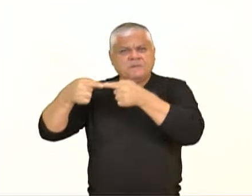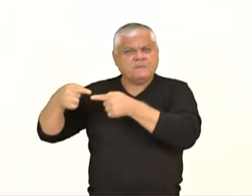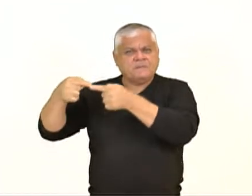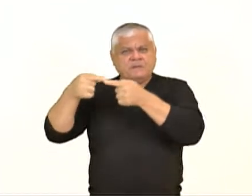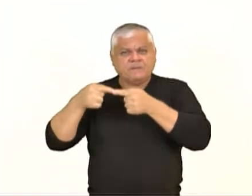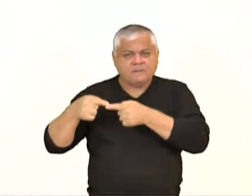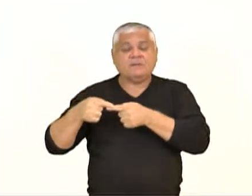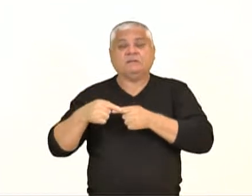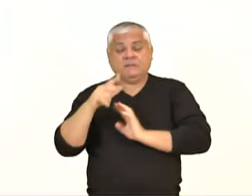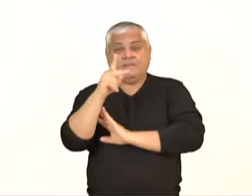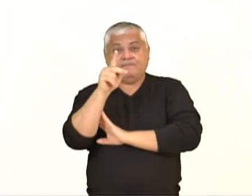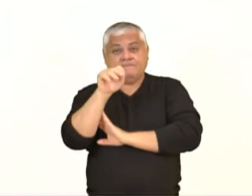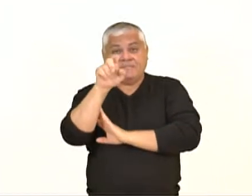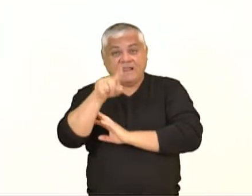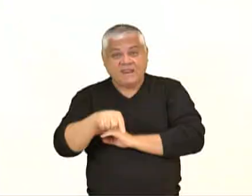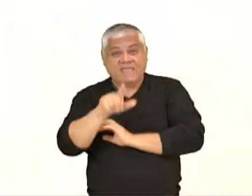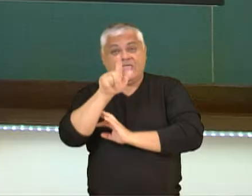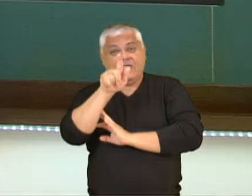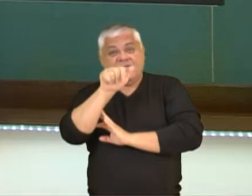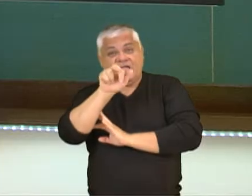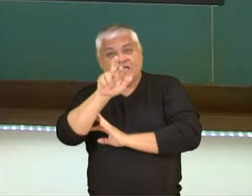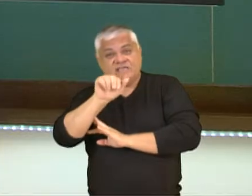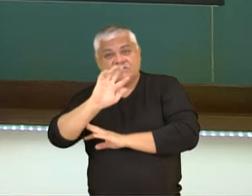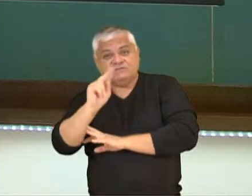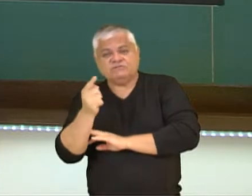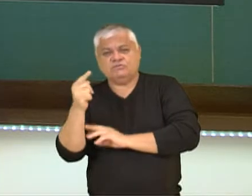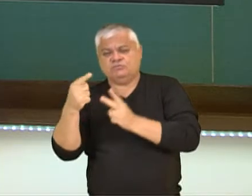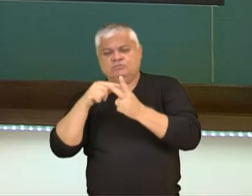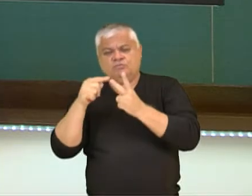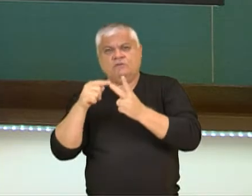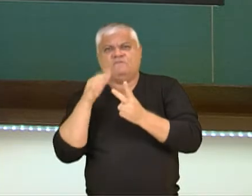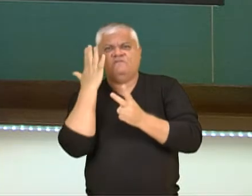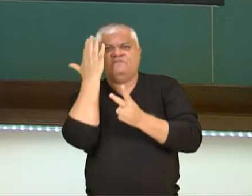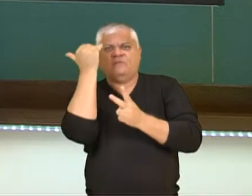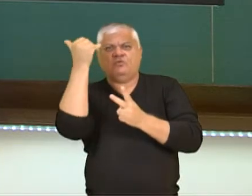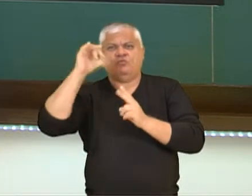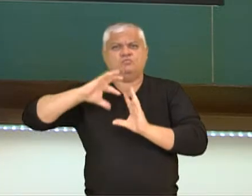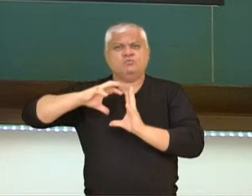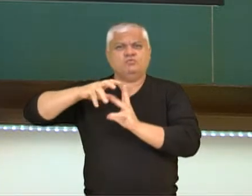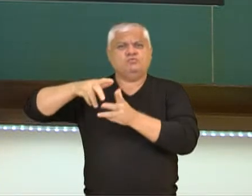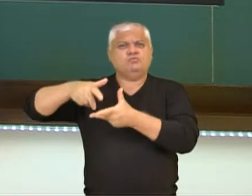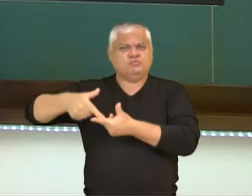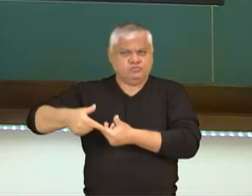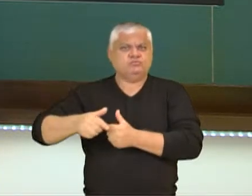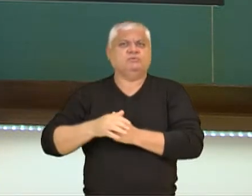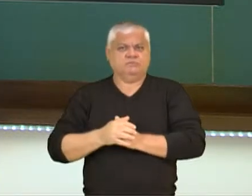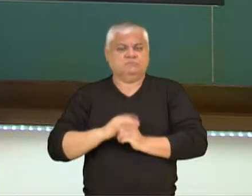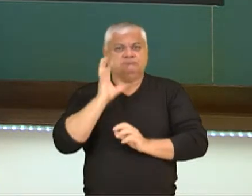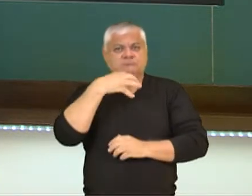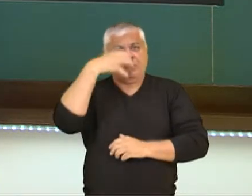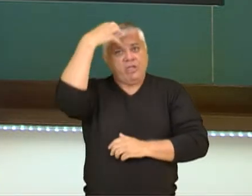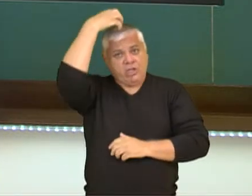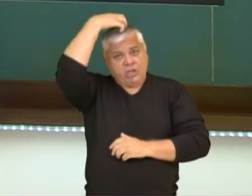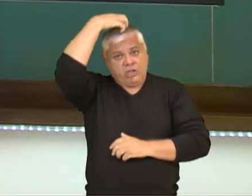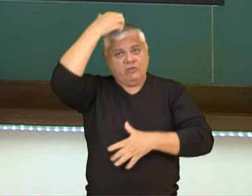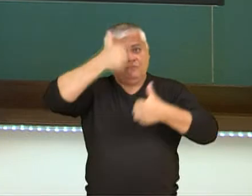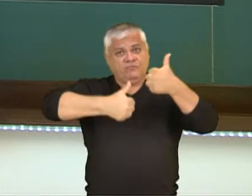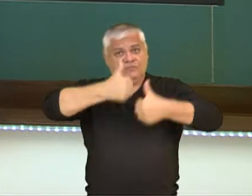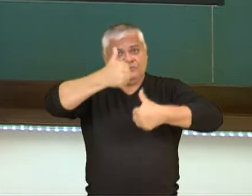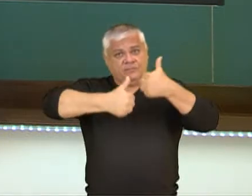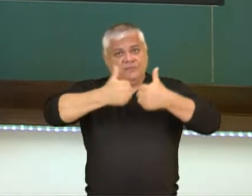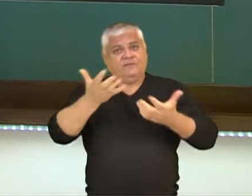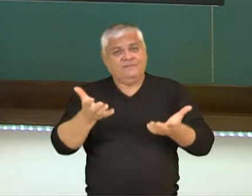do futebol nacional, né? Figuras conhecidas mundialmente. Uma delas, o rei desse esporte,